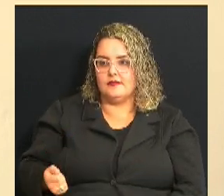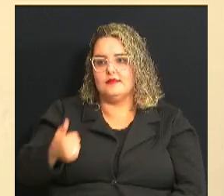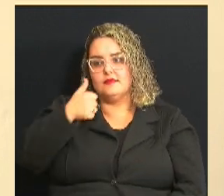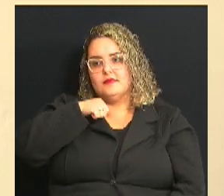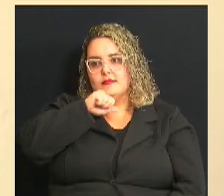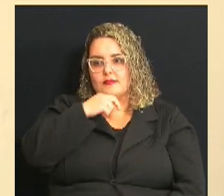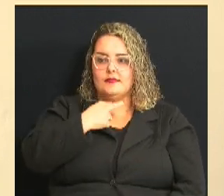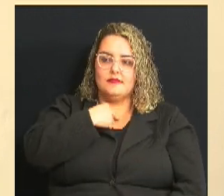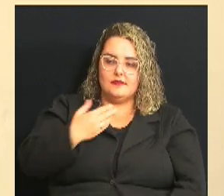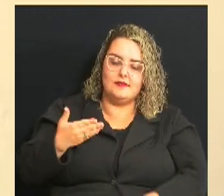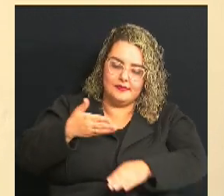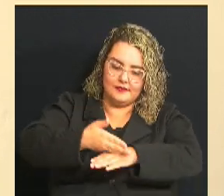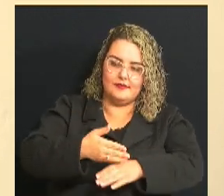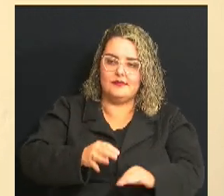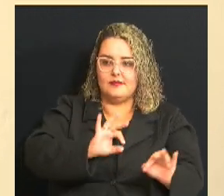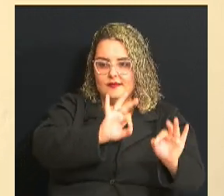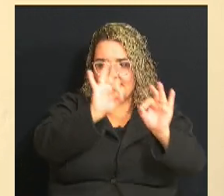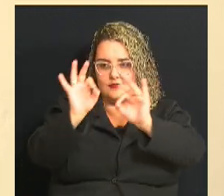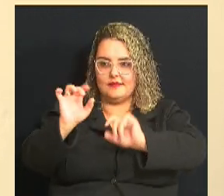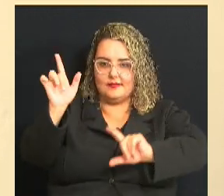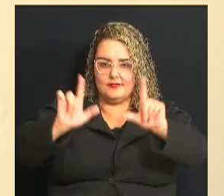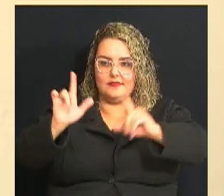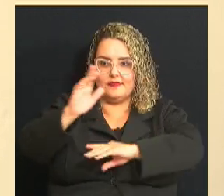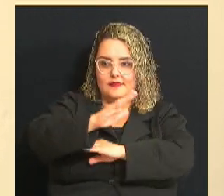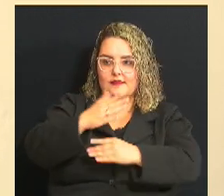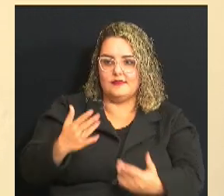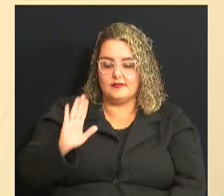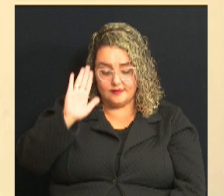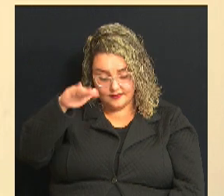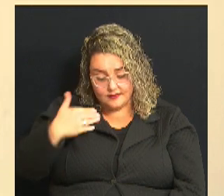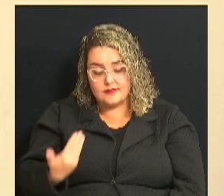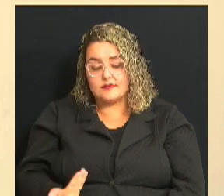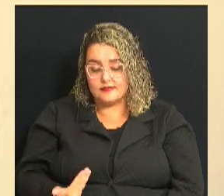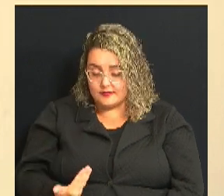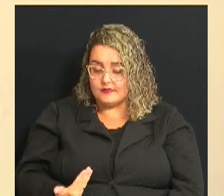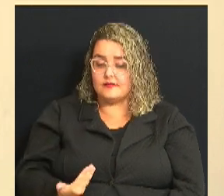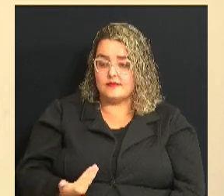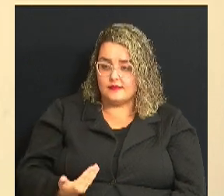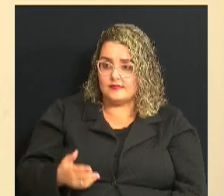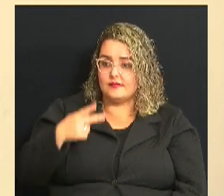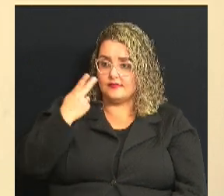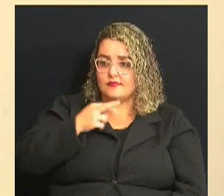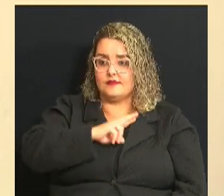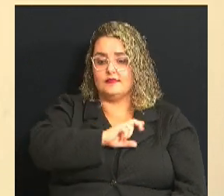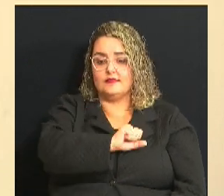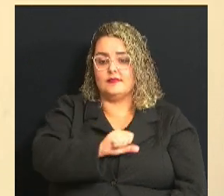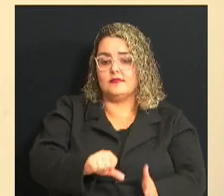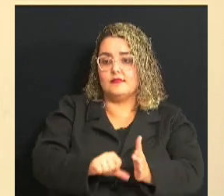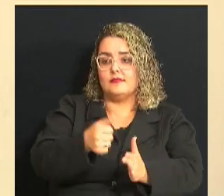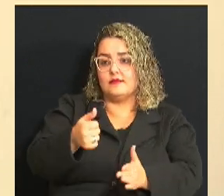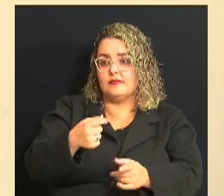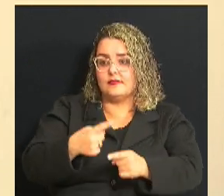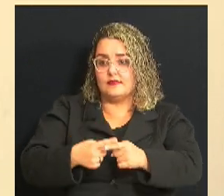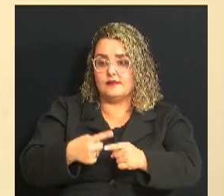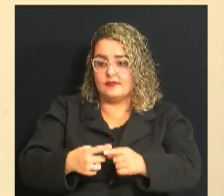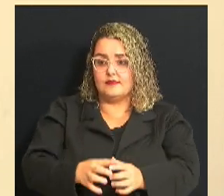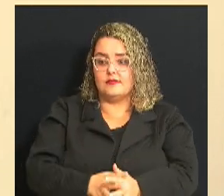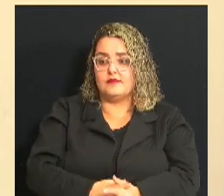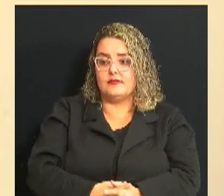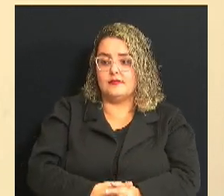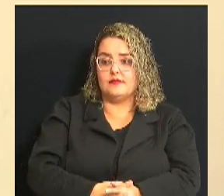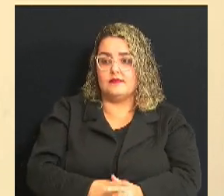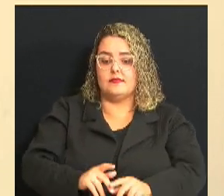pôde vir, mas está assistindo pela TV Câmara. É uma honra muito grande, viu, vereador Rossini? Primeiro porque muita